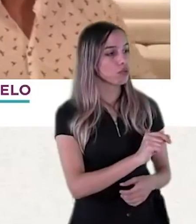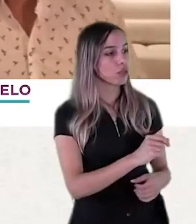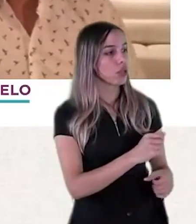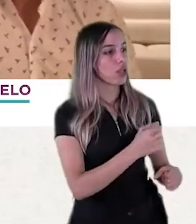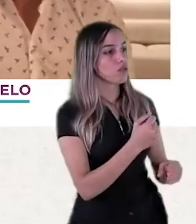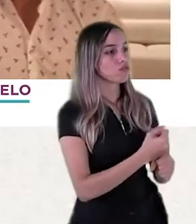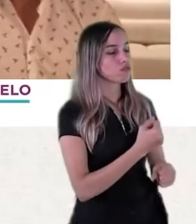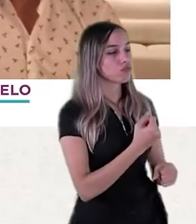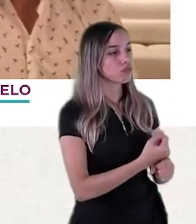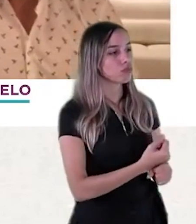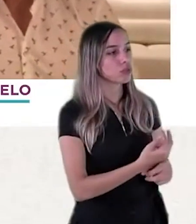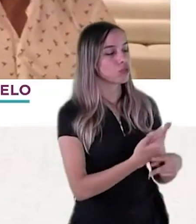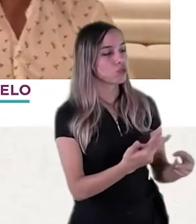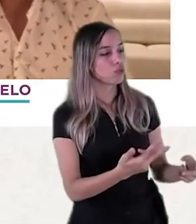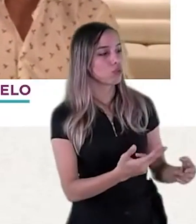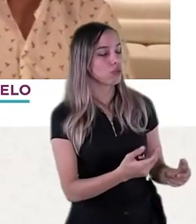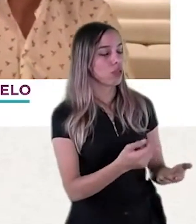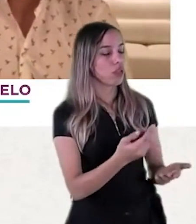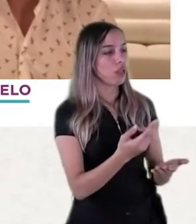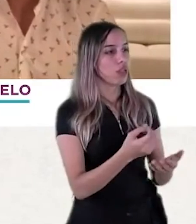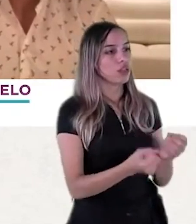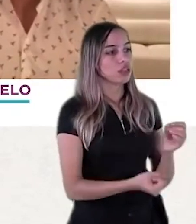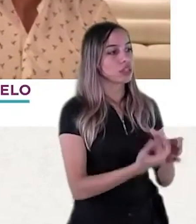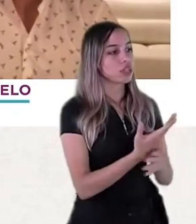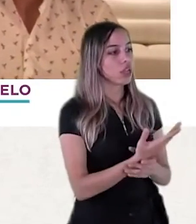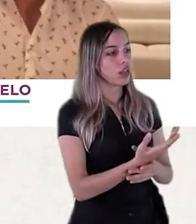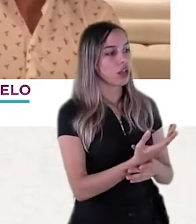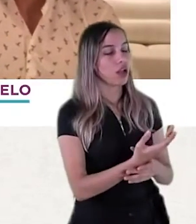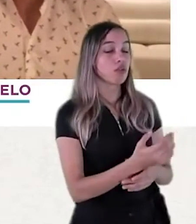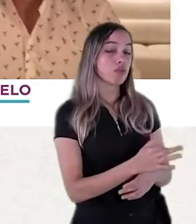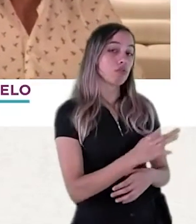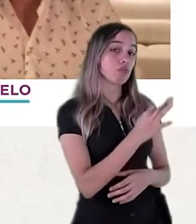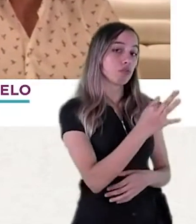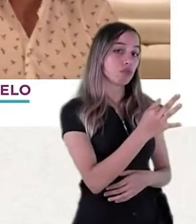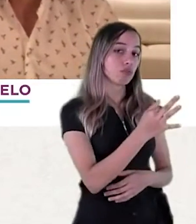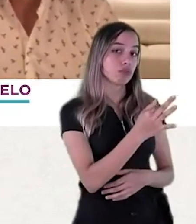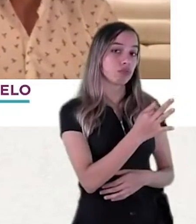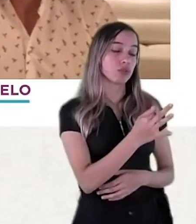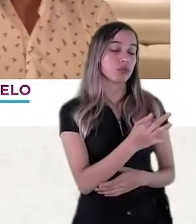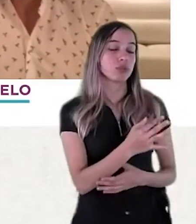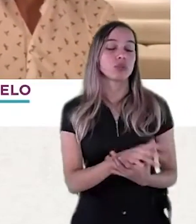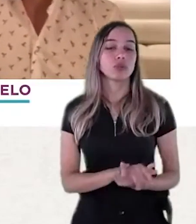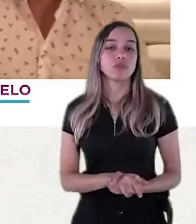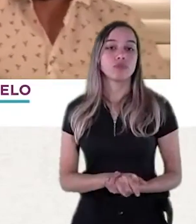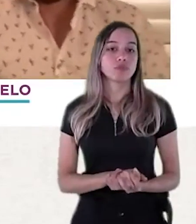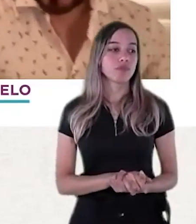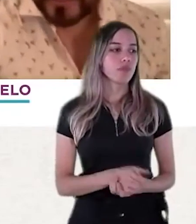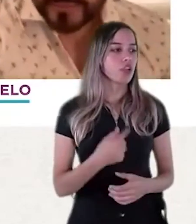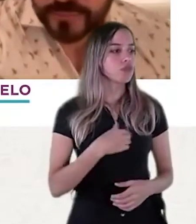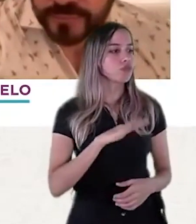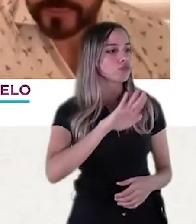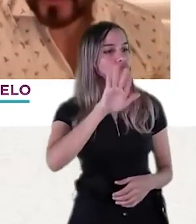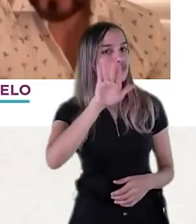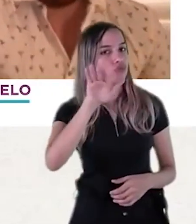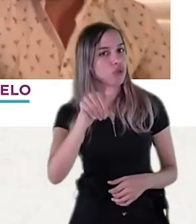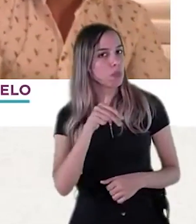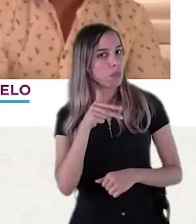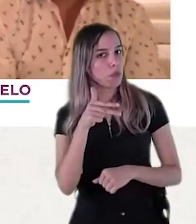especialmente literários. Eu queria chamar uma surpresa, outra surpresa, mas dessa vez